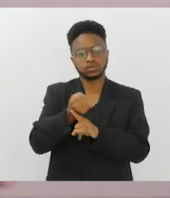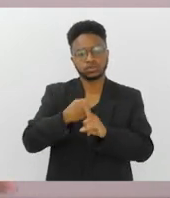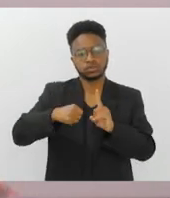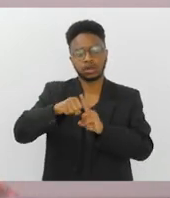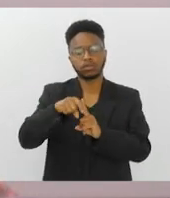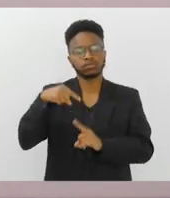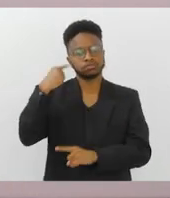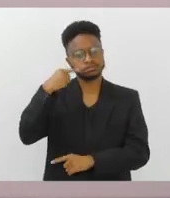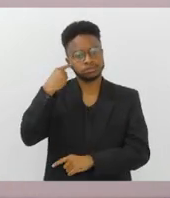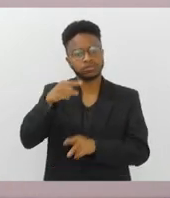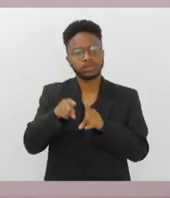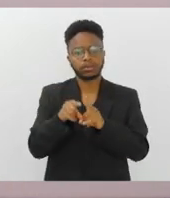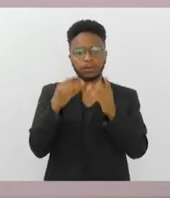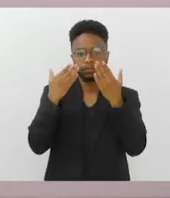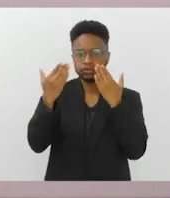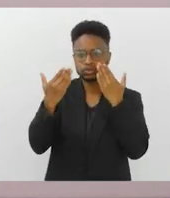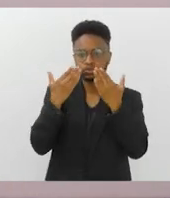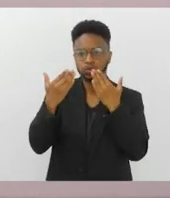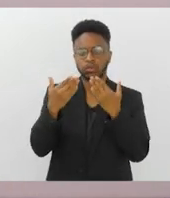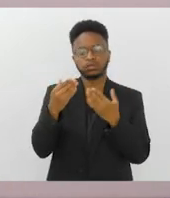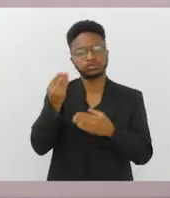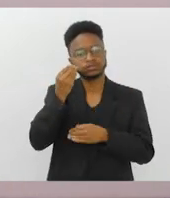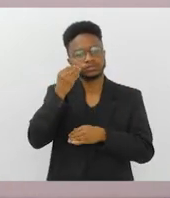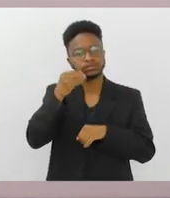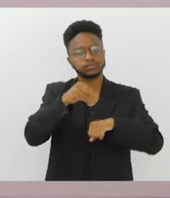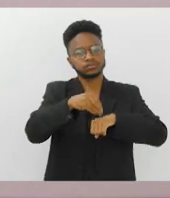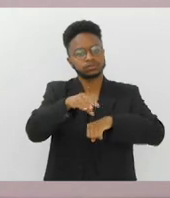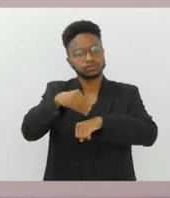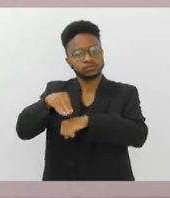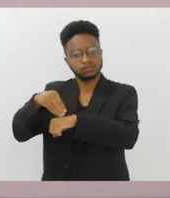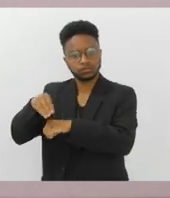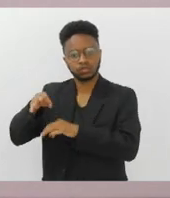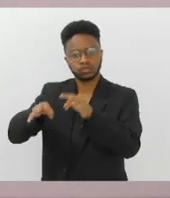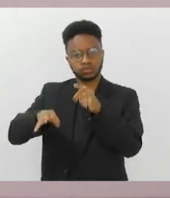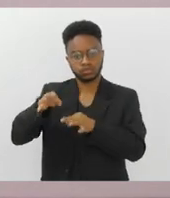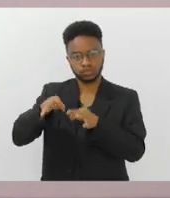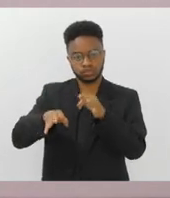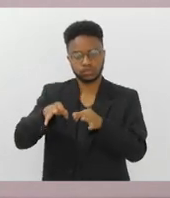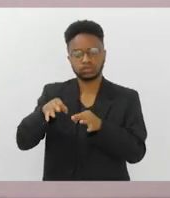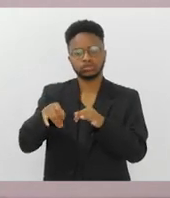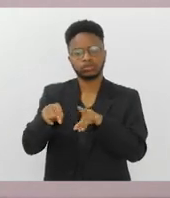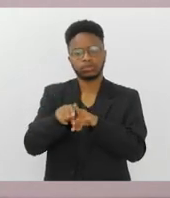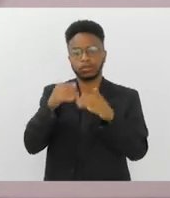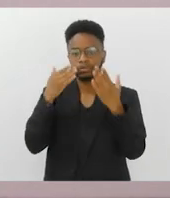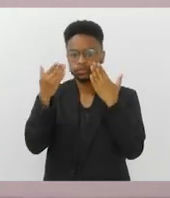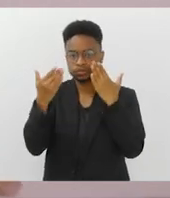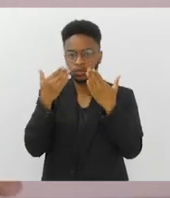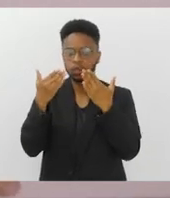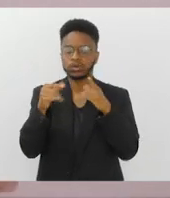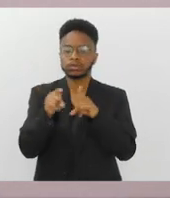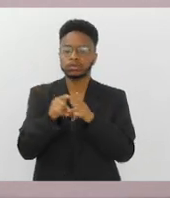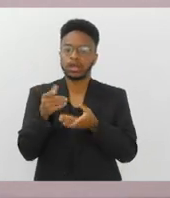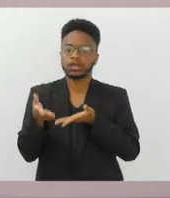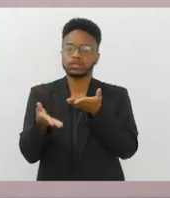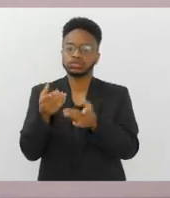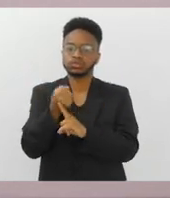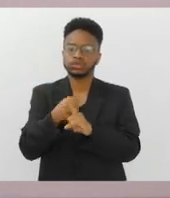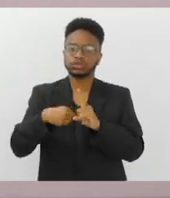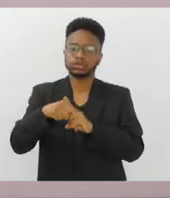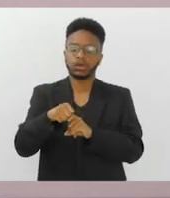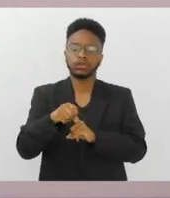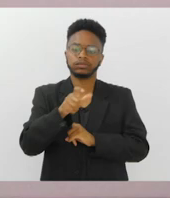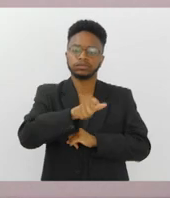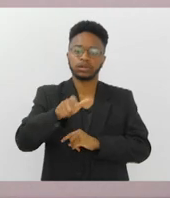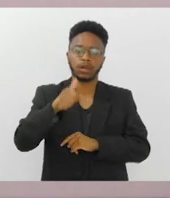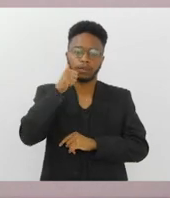também psicólogo, para o encaminhamento jurídico, psicológico, enfim, e de assistência social às mulheres que